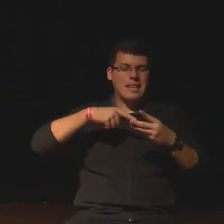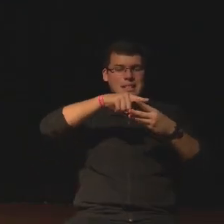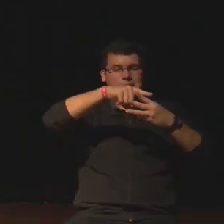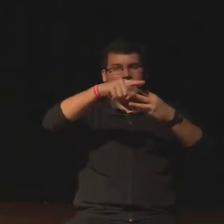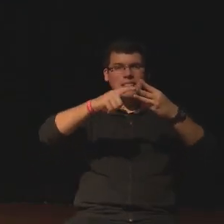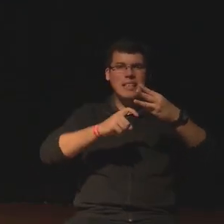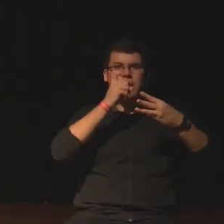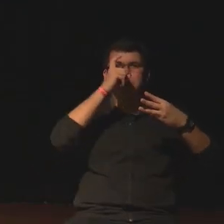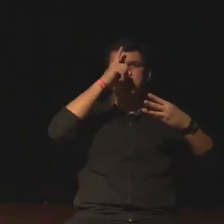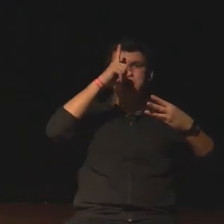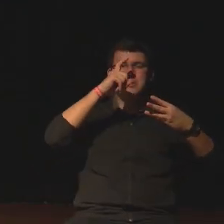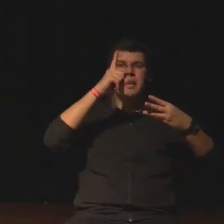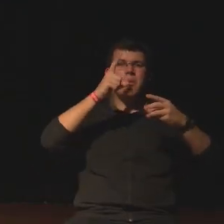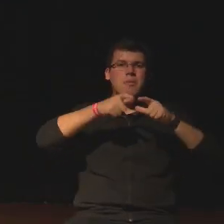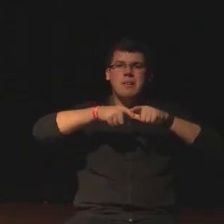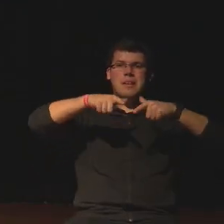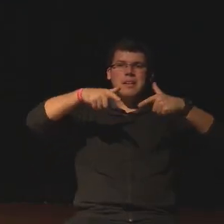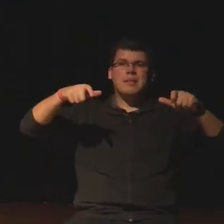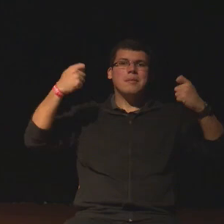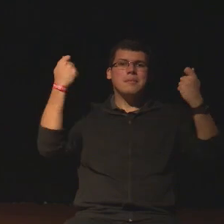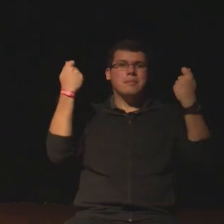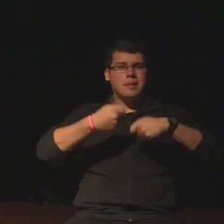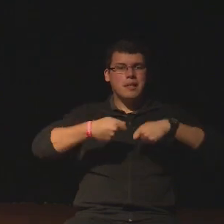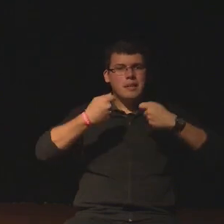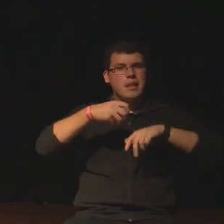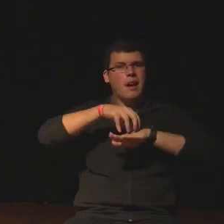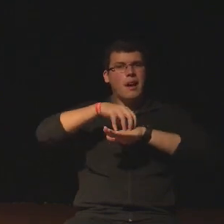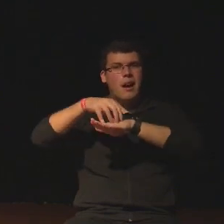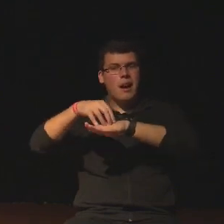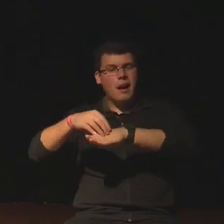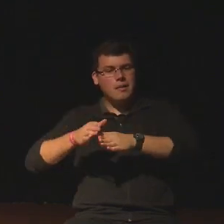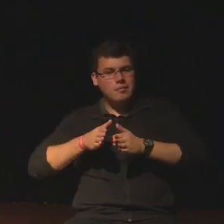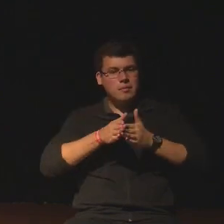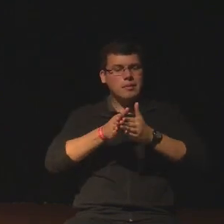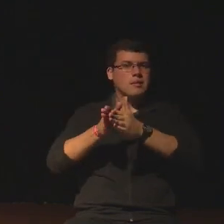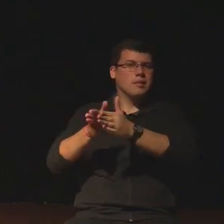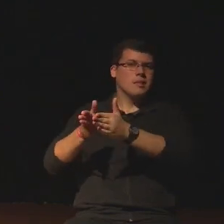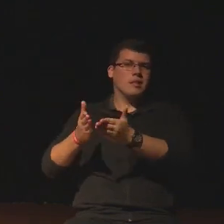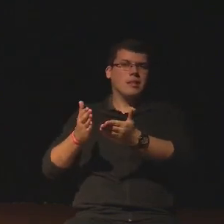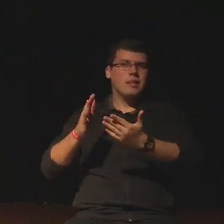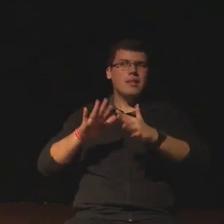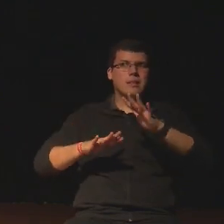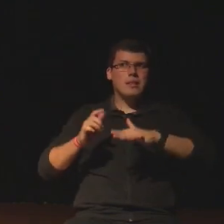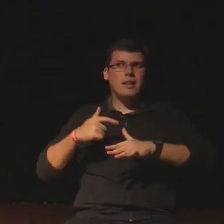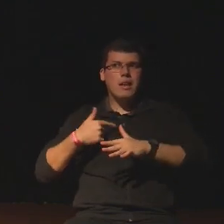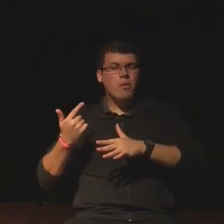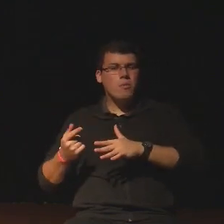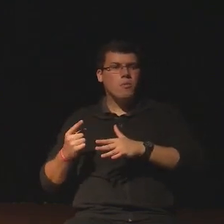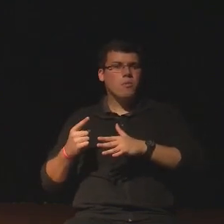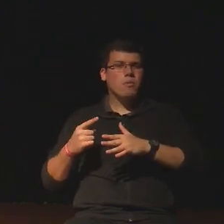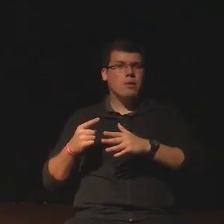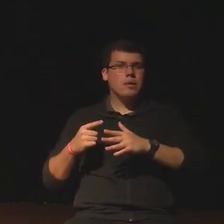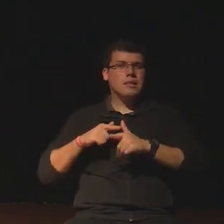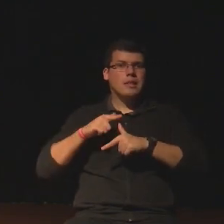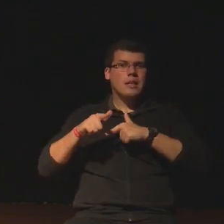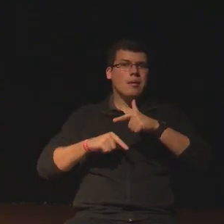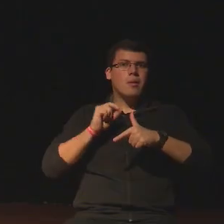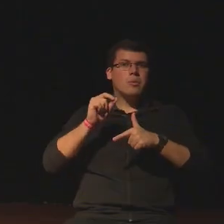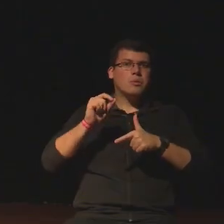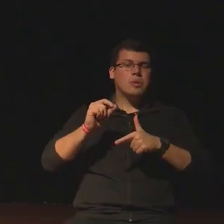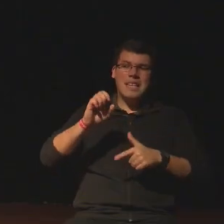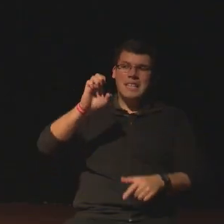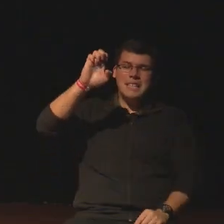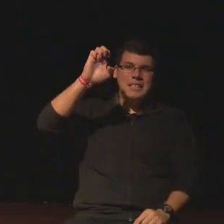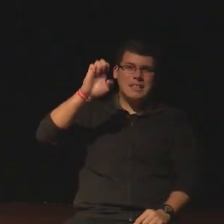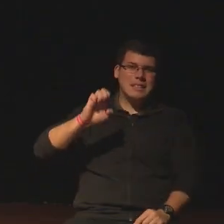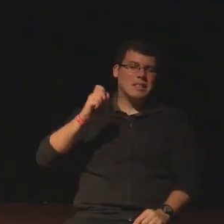hospitais aqui também que precisam de fluxo de veículo. E quando eu venho de longe. Eu não venho. Eu, por exemplo, trabalho no estado de São Paulo,